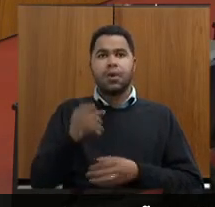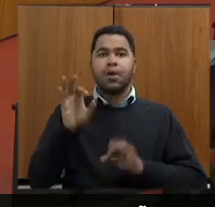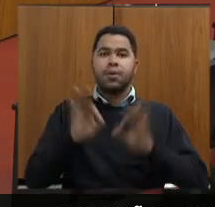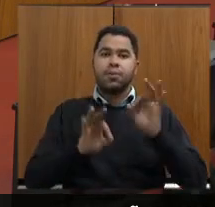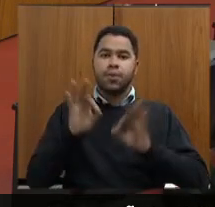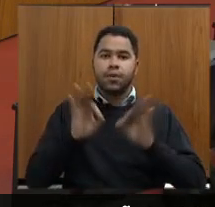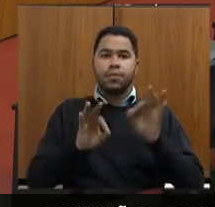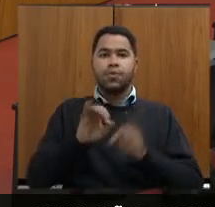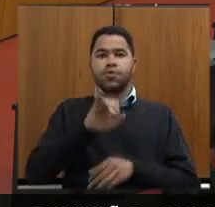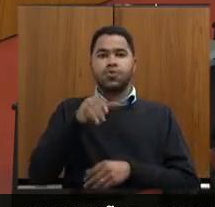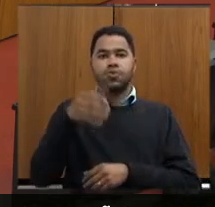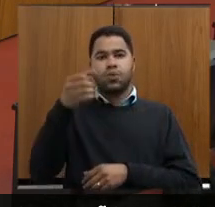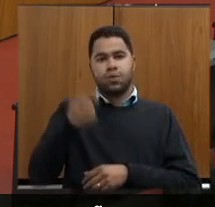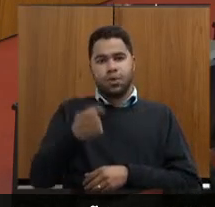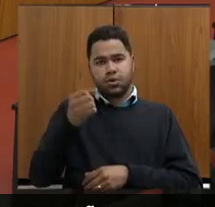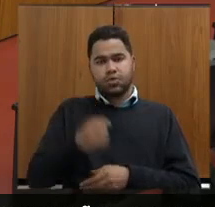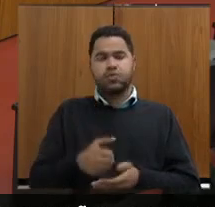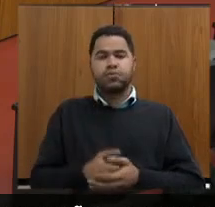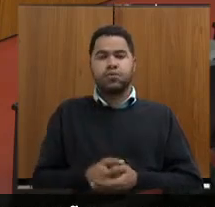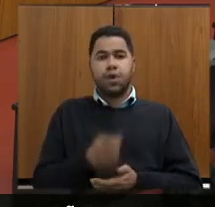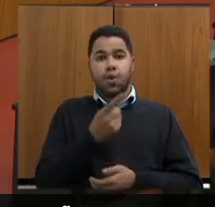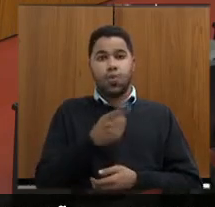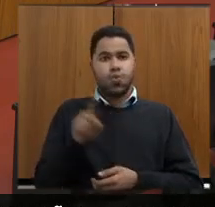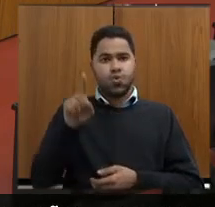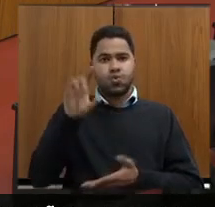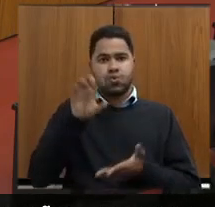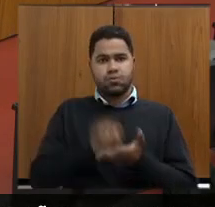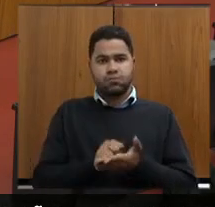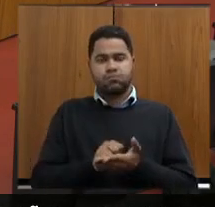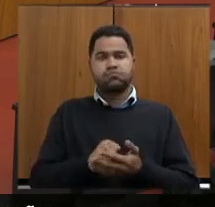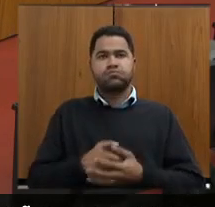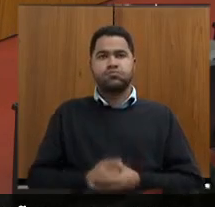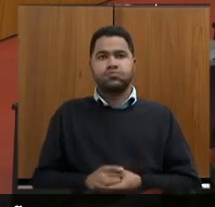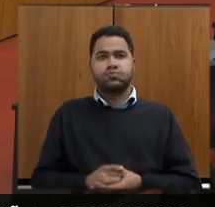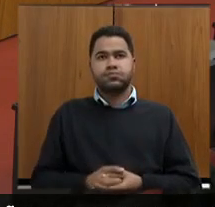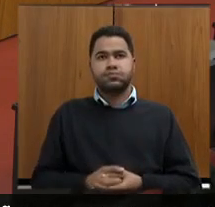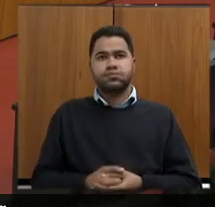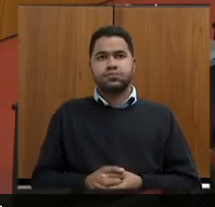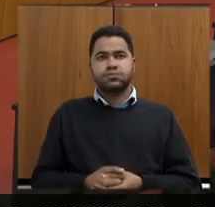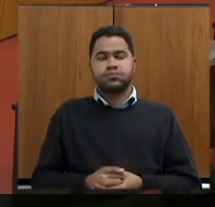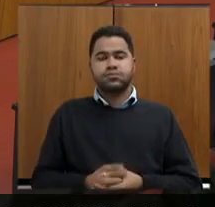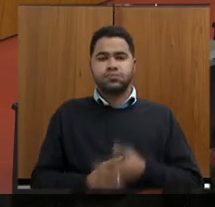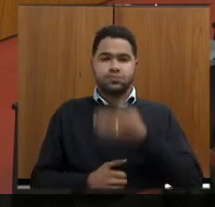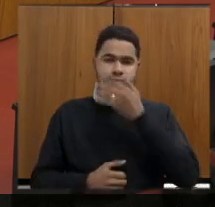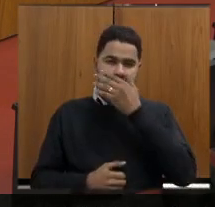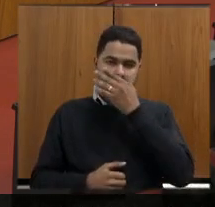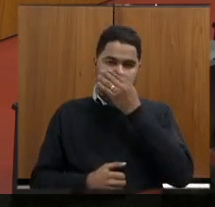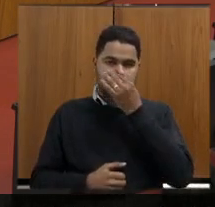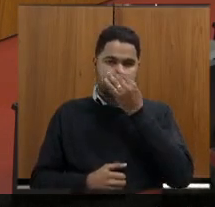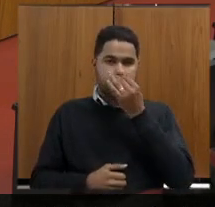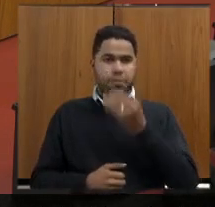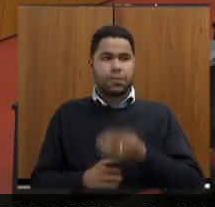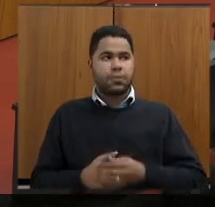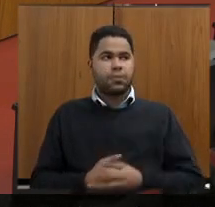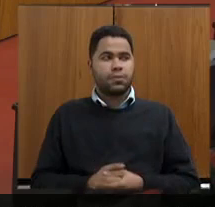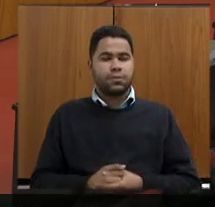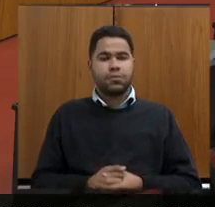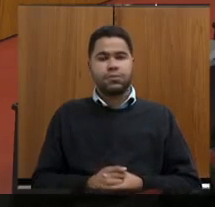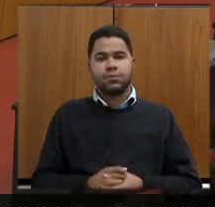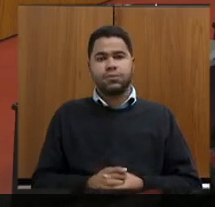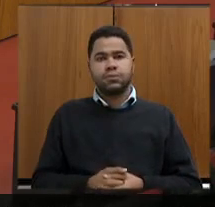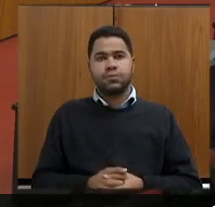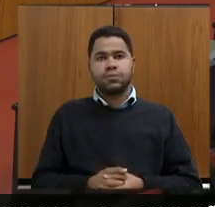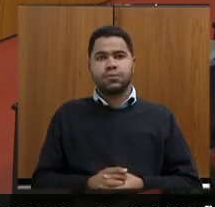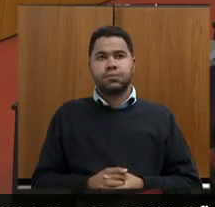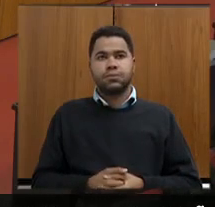Deputado João Leite é o último escrito na sequência nós vamos preparar não